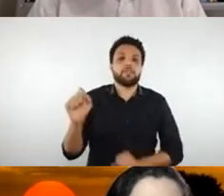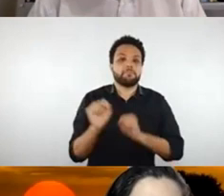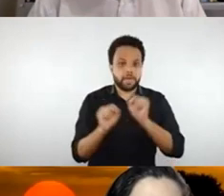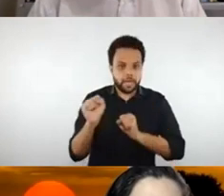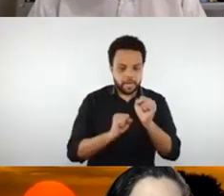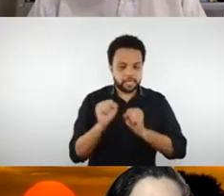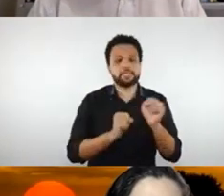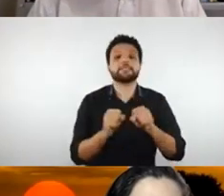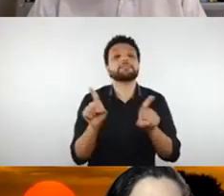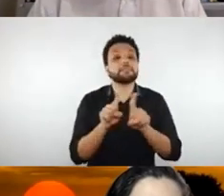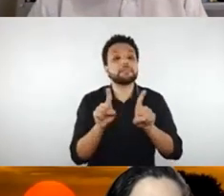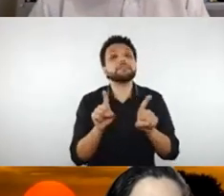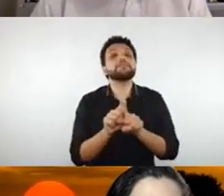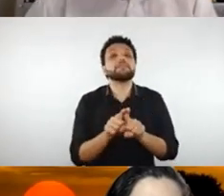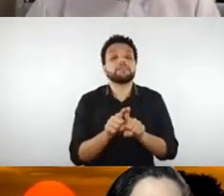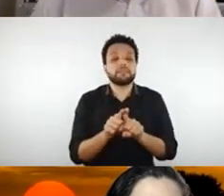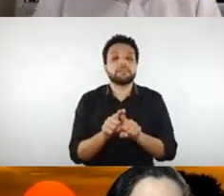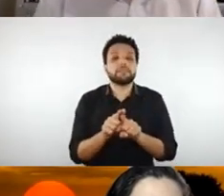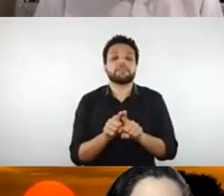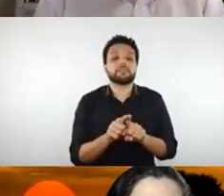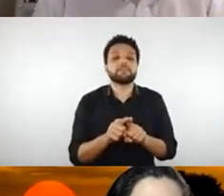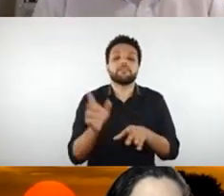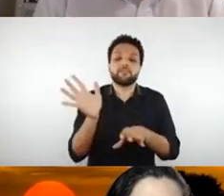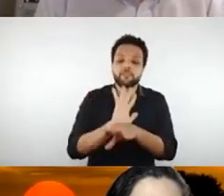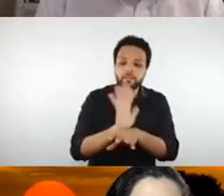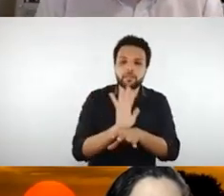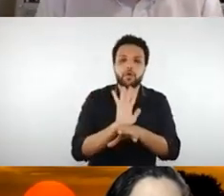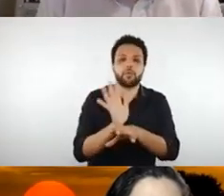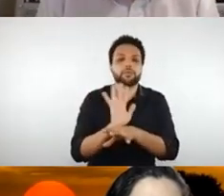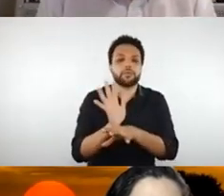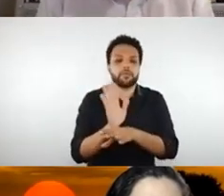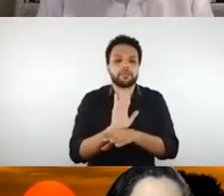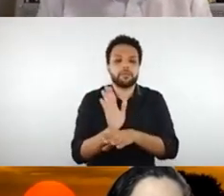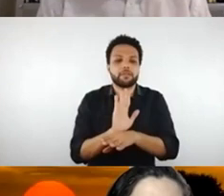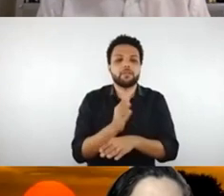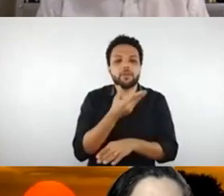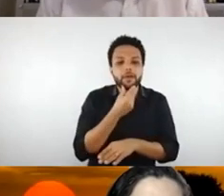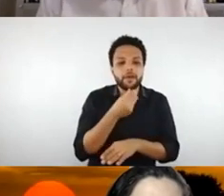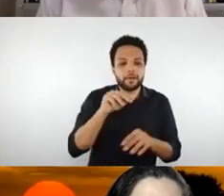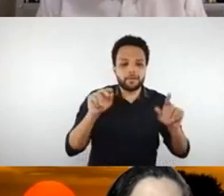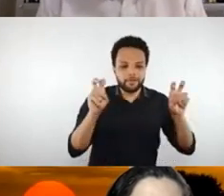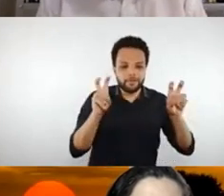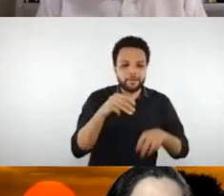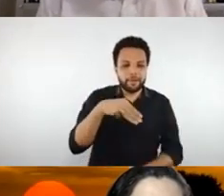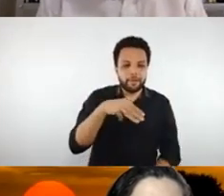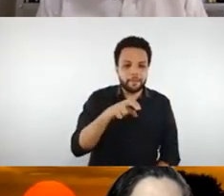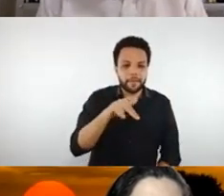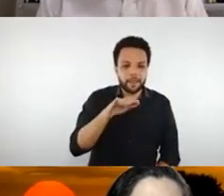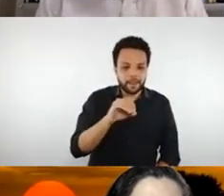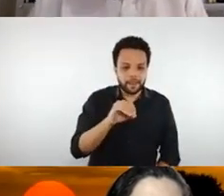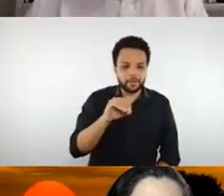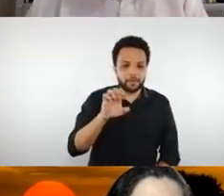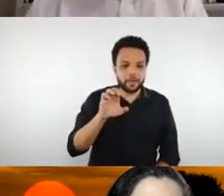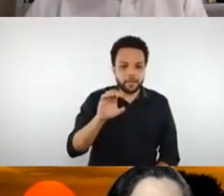E dentre elas, né, longas como o longa de animação Menino e o Mundo, que foi muito premiado, né, indicado ao Oscar